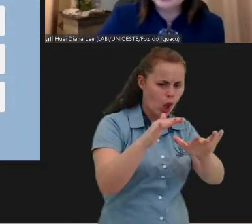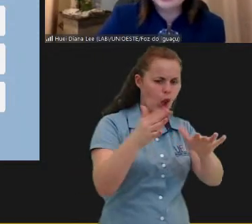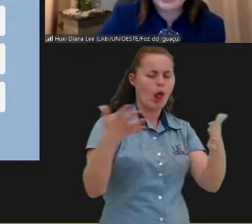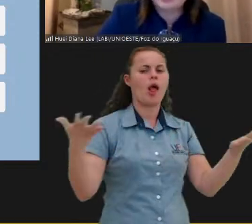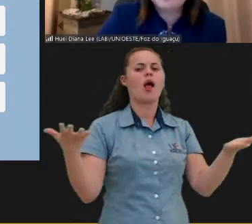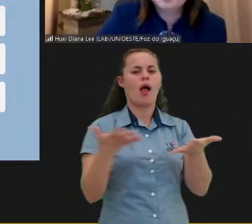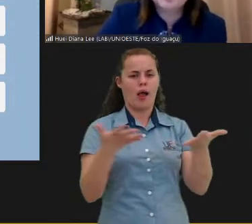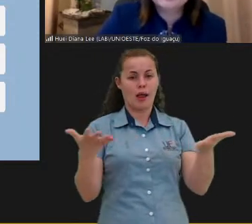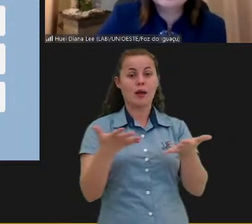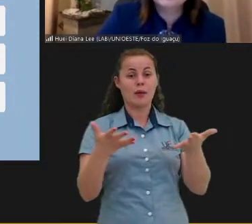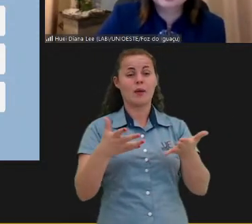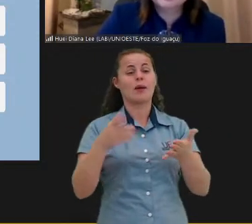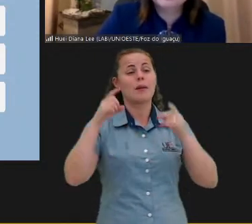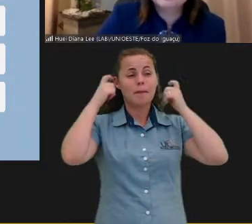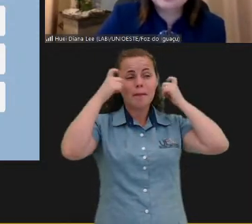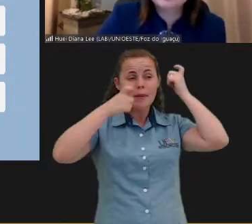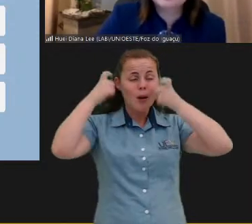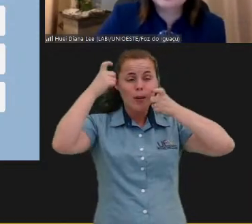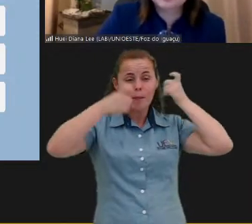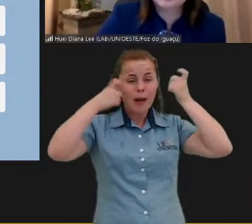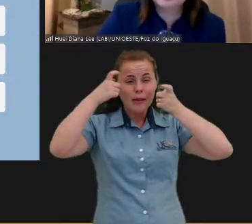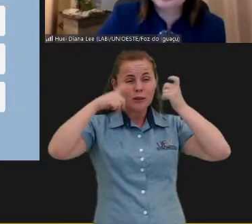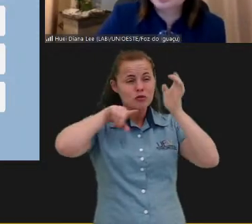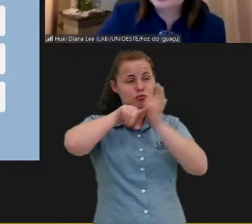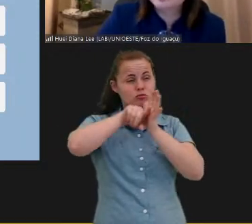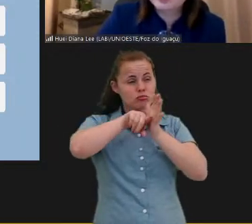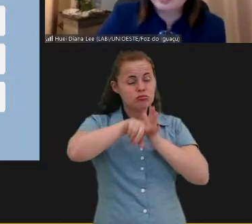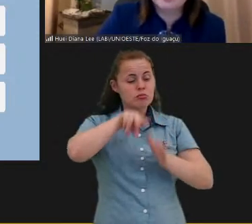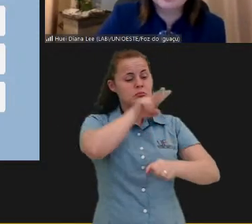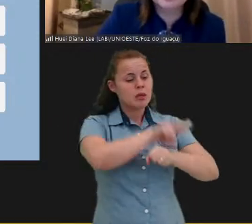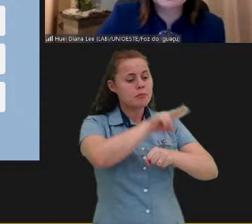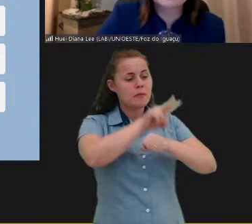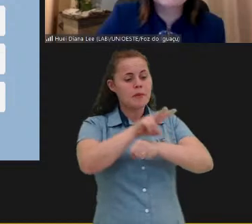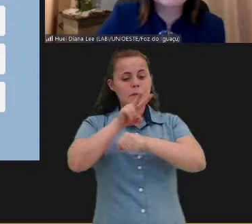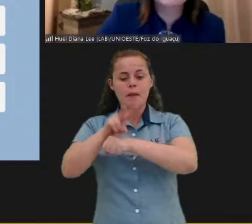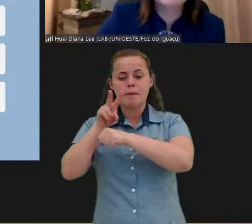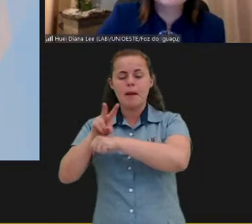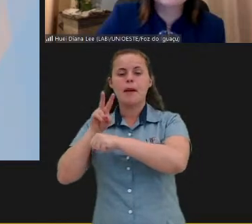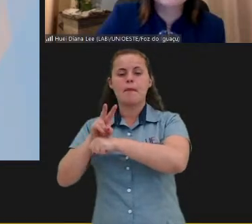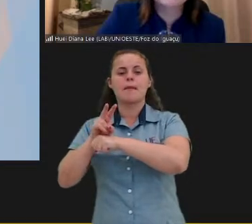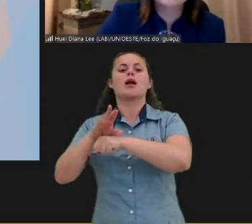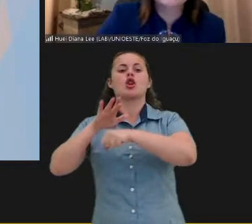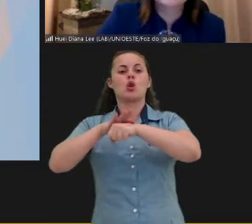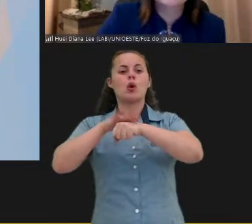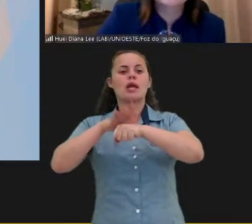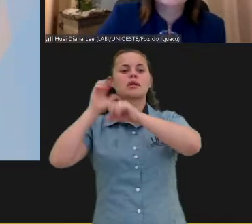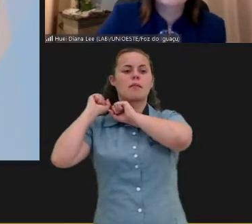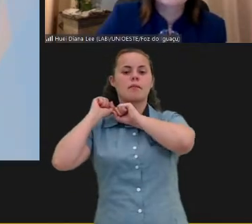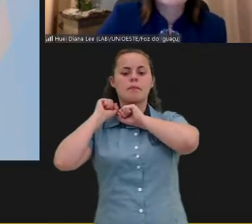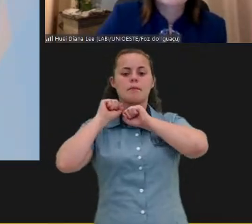ainda há a preocupação da gente fazer essas previsões de surtos epidêmicos.